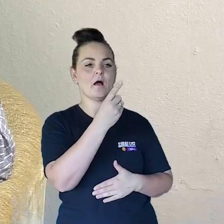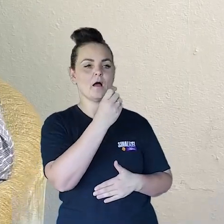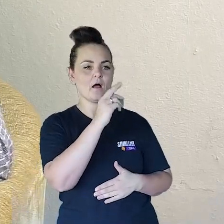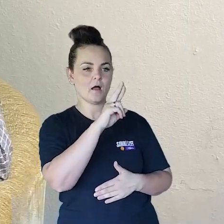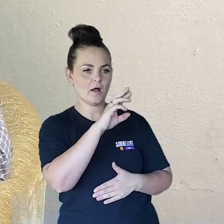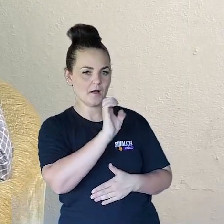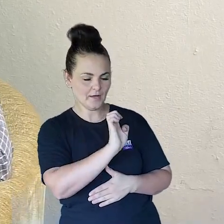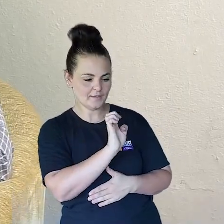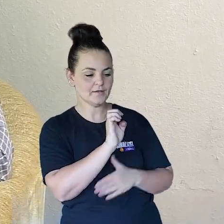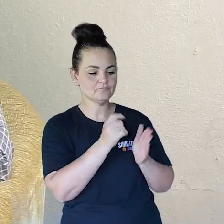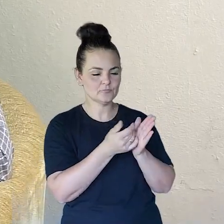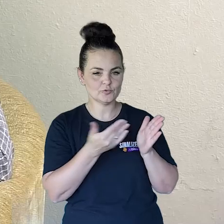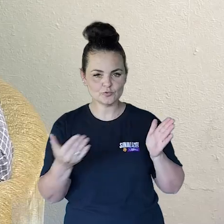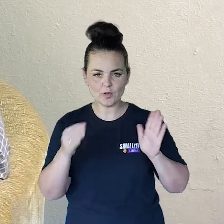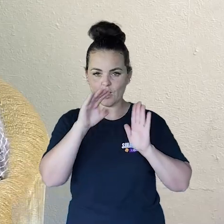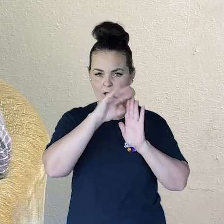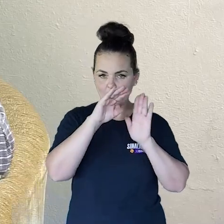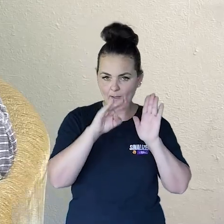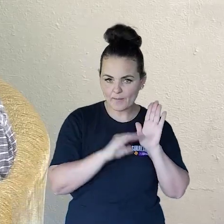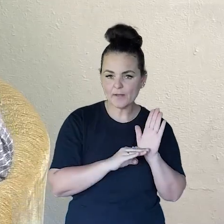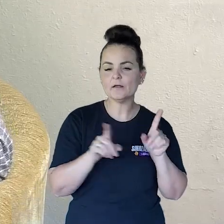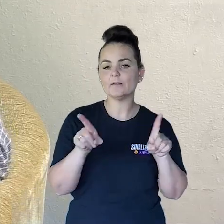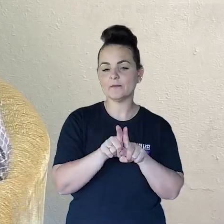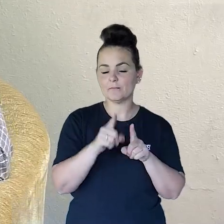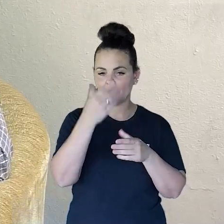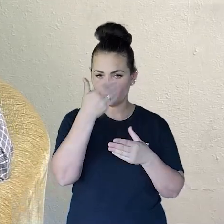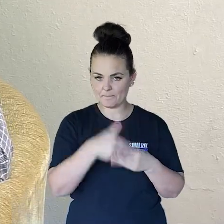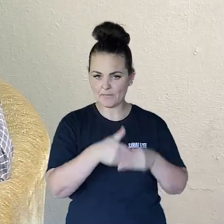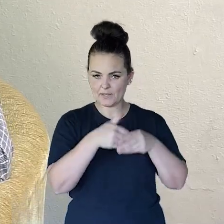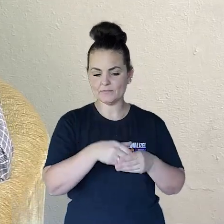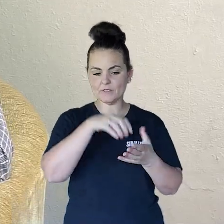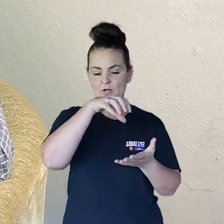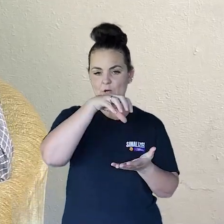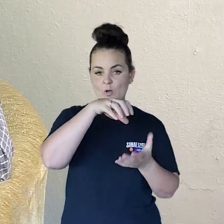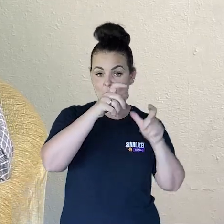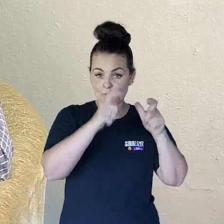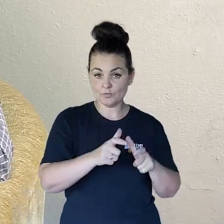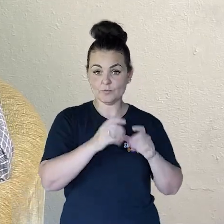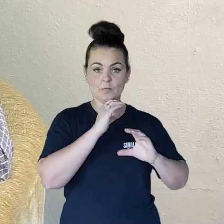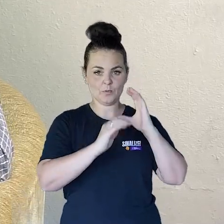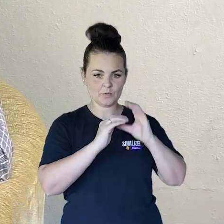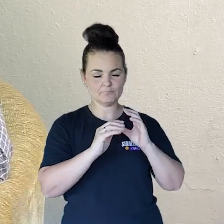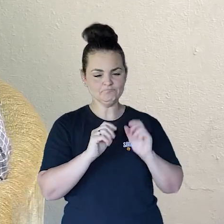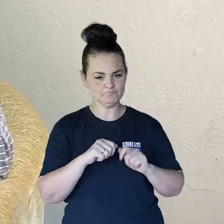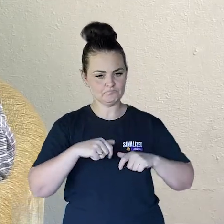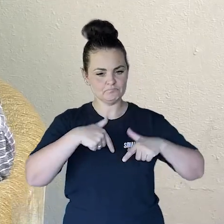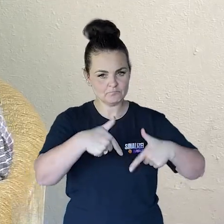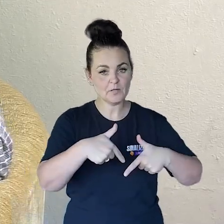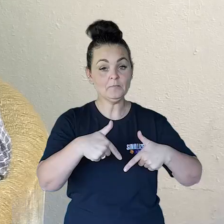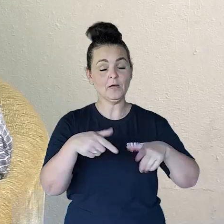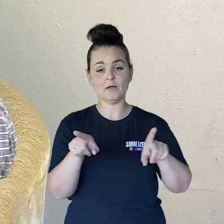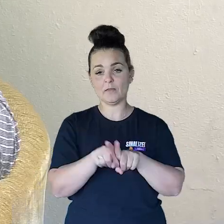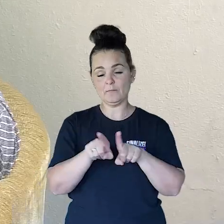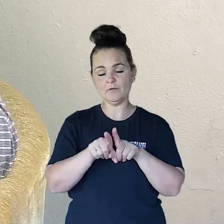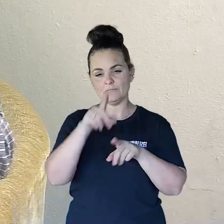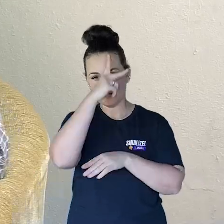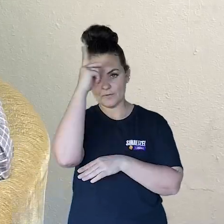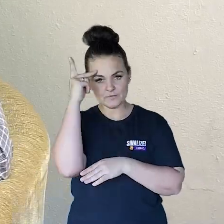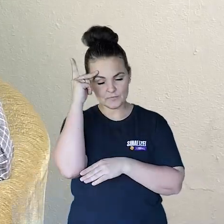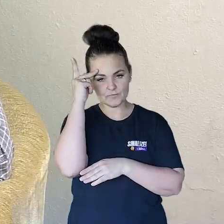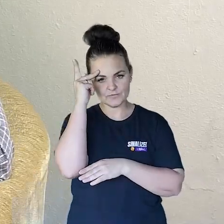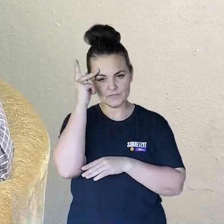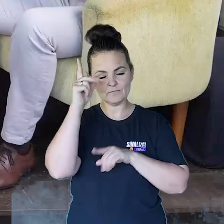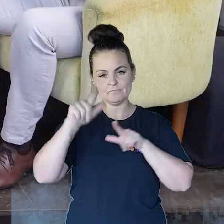pela condução desse programa, parabéns ao setor de comunicação por toda a dedicação e empenho e aos demais servidores e um